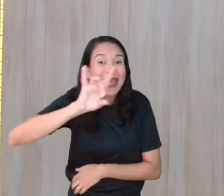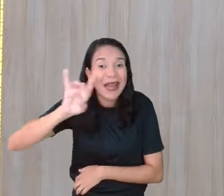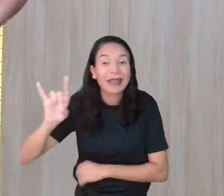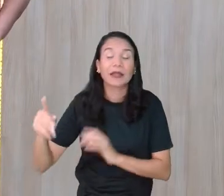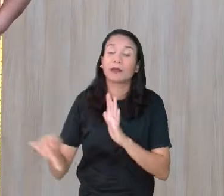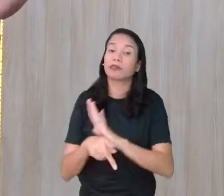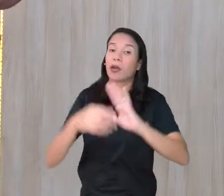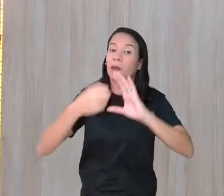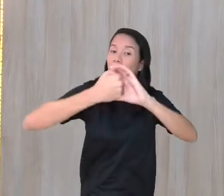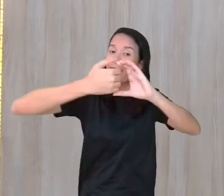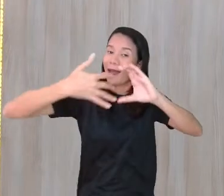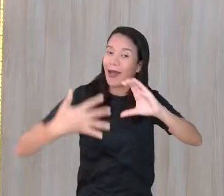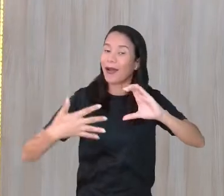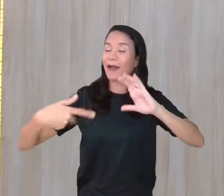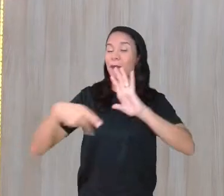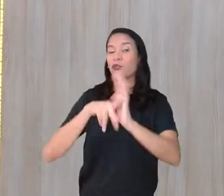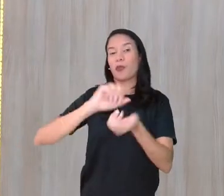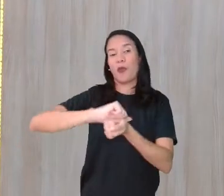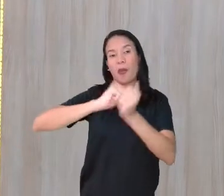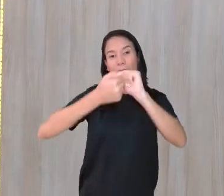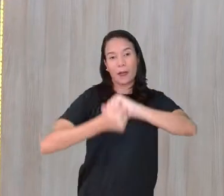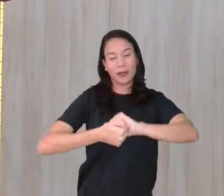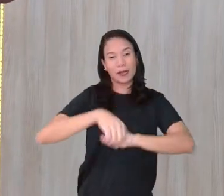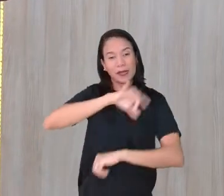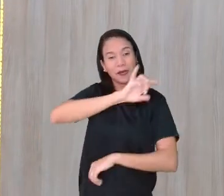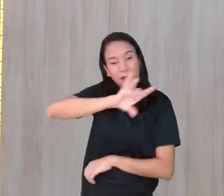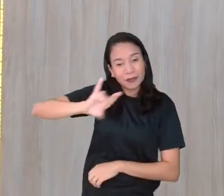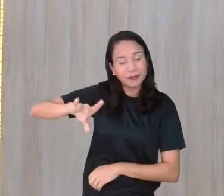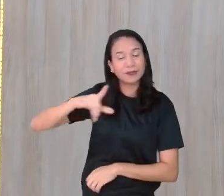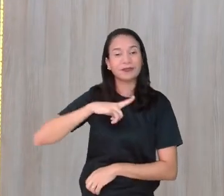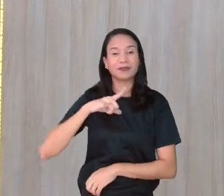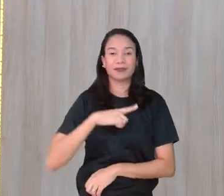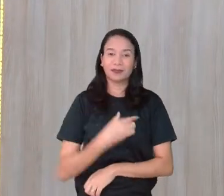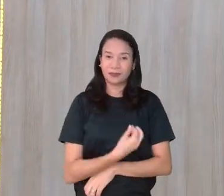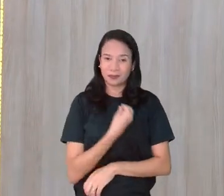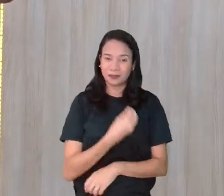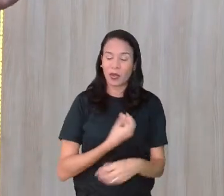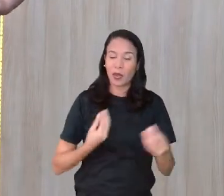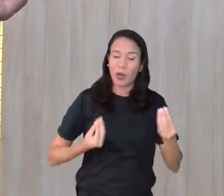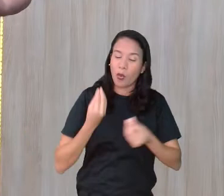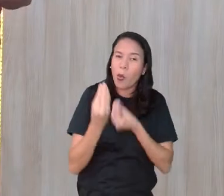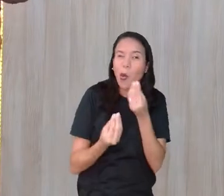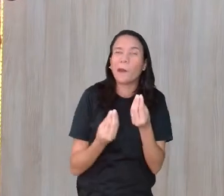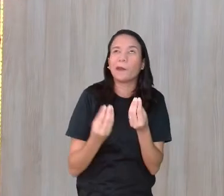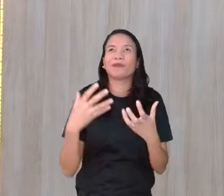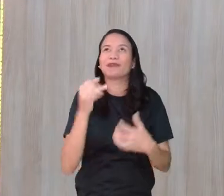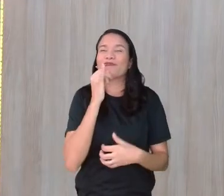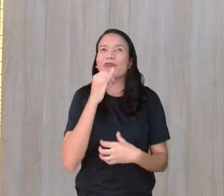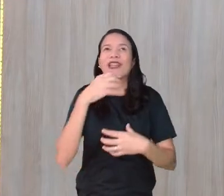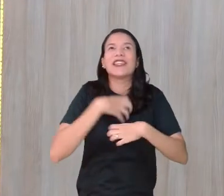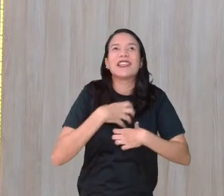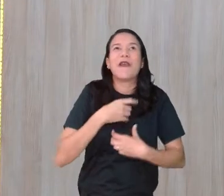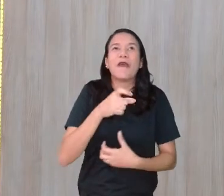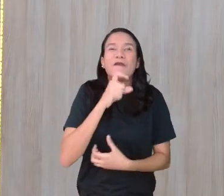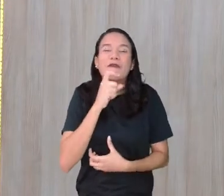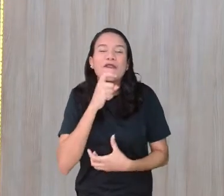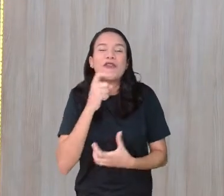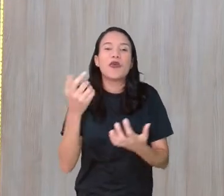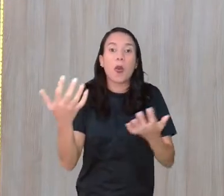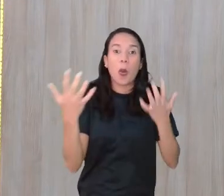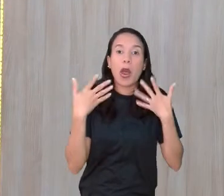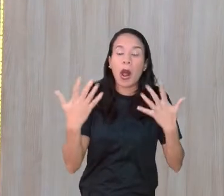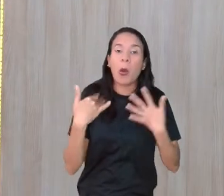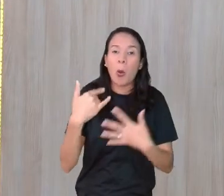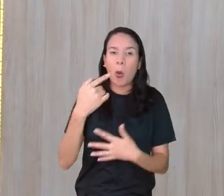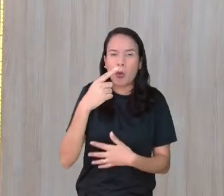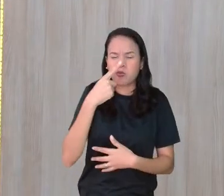essa característica e temos a nossa individualidade para dizer em relação ao calor, em relação ao frio, em relação ao